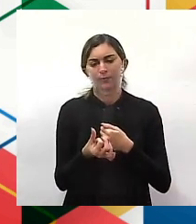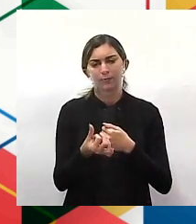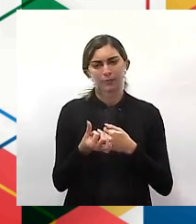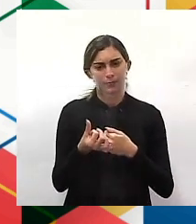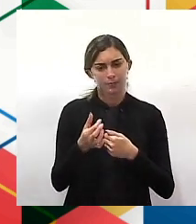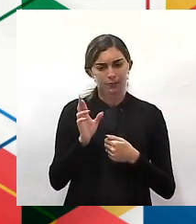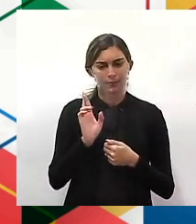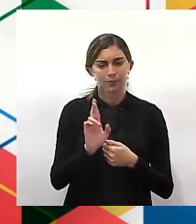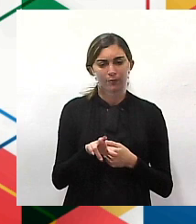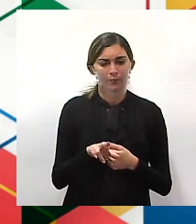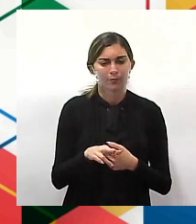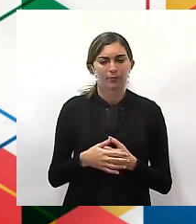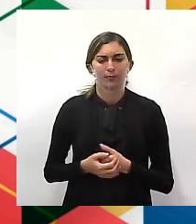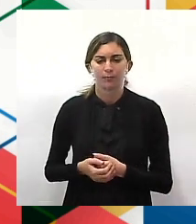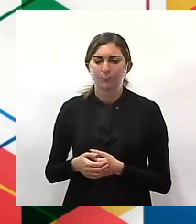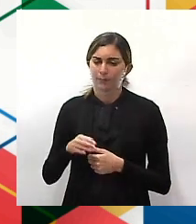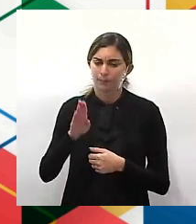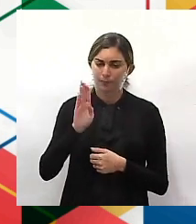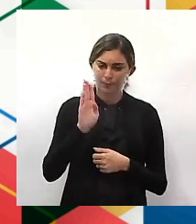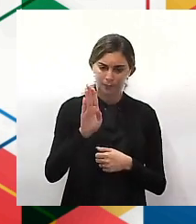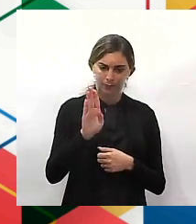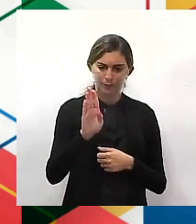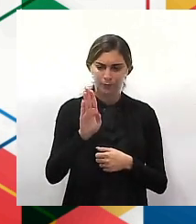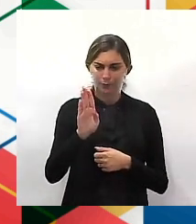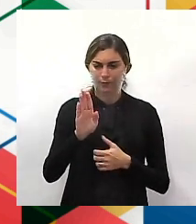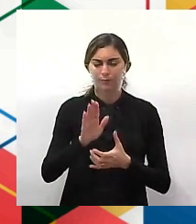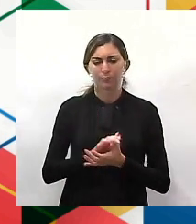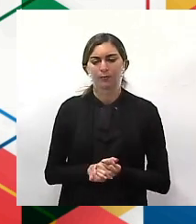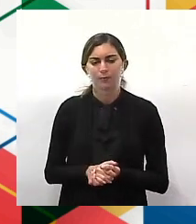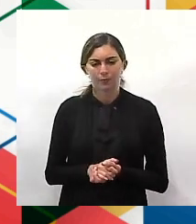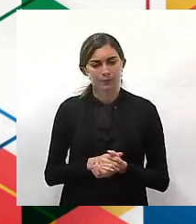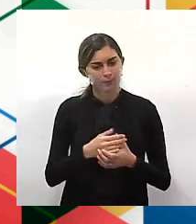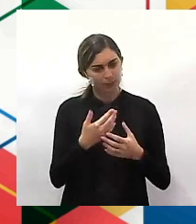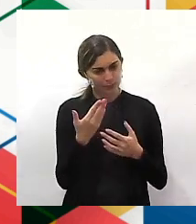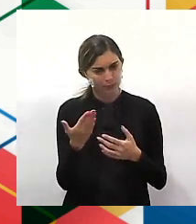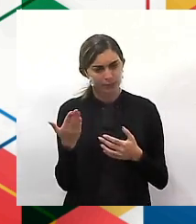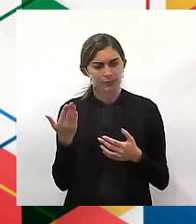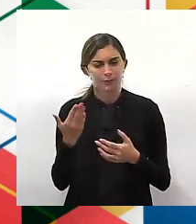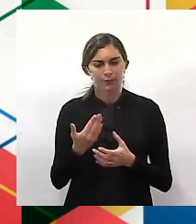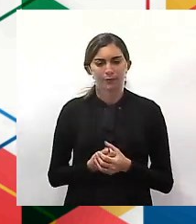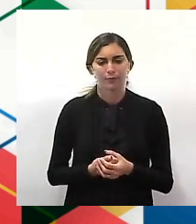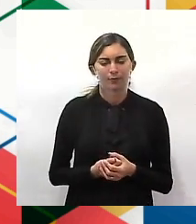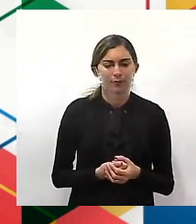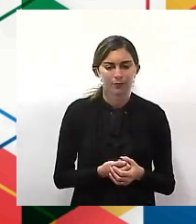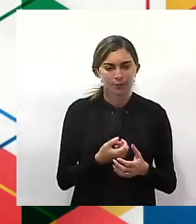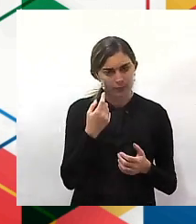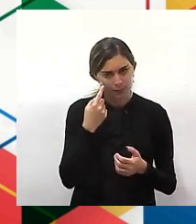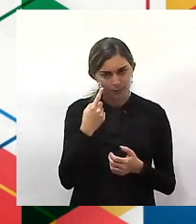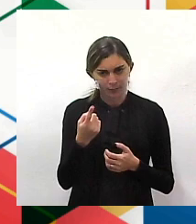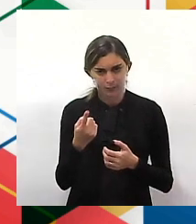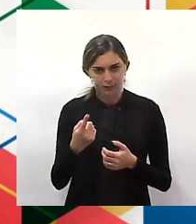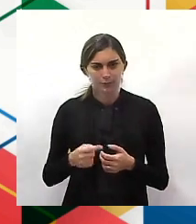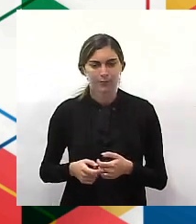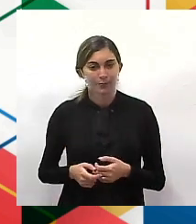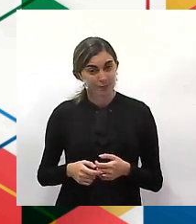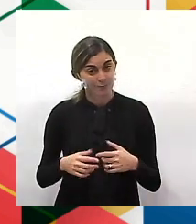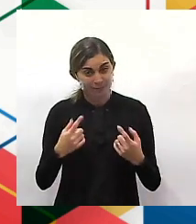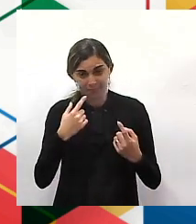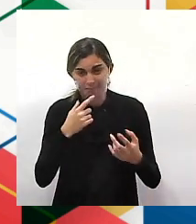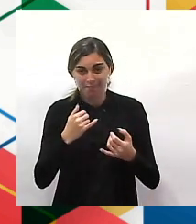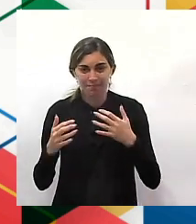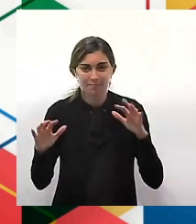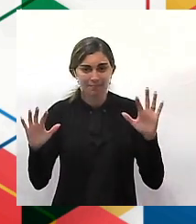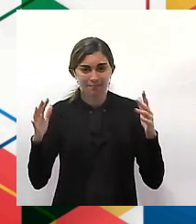Alternativa letra B de bola. Dei uma viajada aqui, né? Ainda no ritmo de carnaval